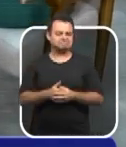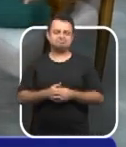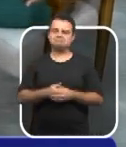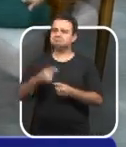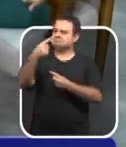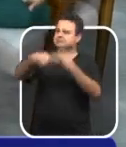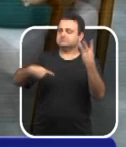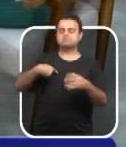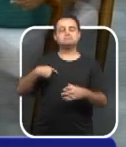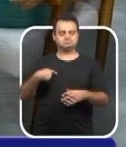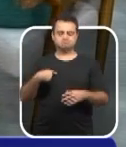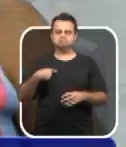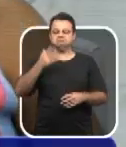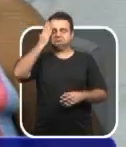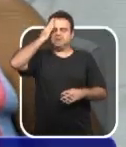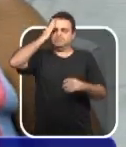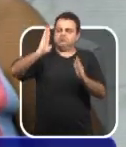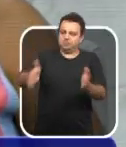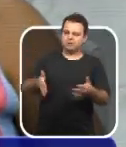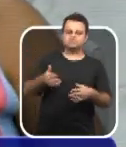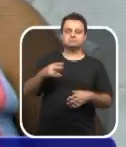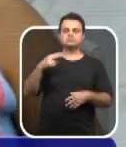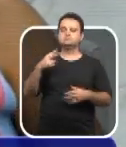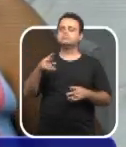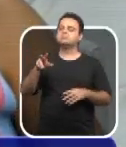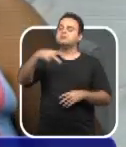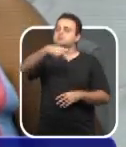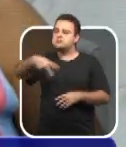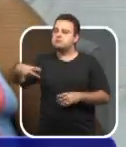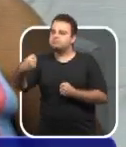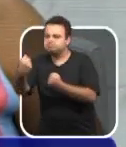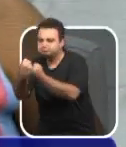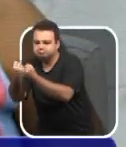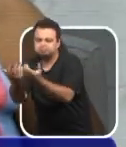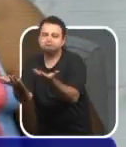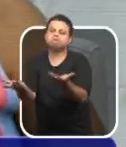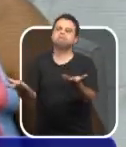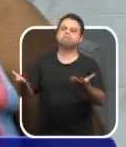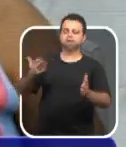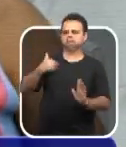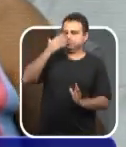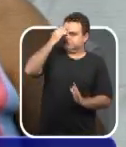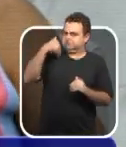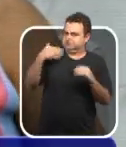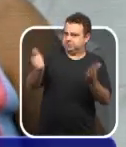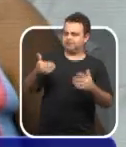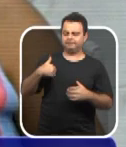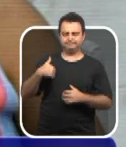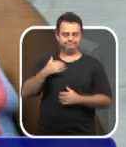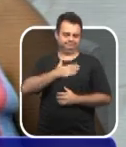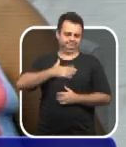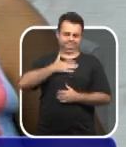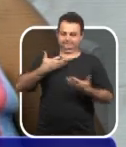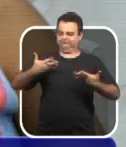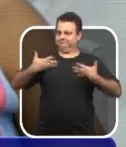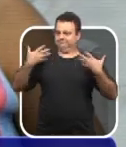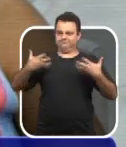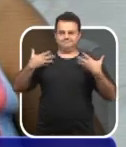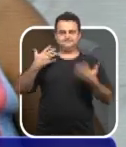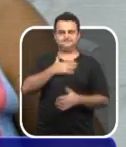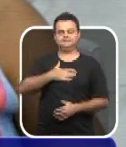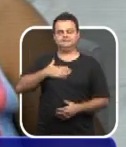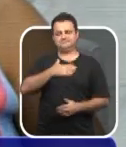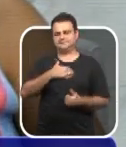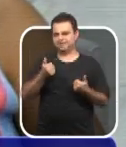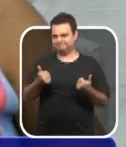as coisas, já sei, né? Conduzir os vereadores, auxiliar o presidente. E eu fico muito feliz por essa oportunidade que eu estou